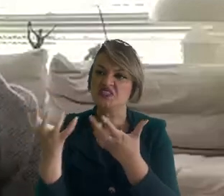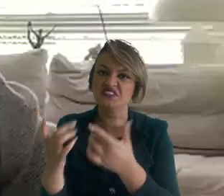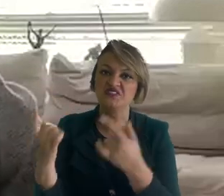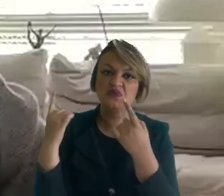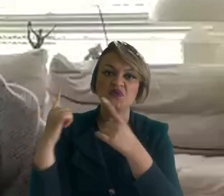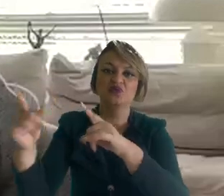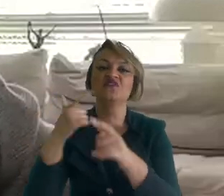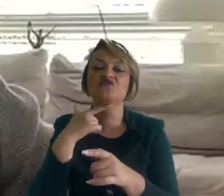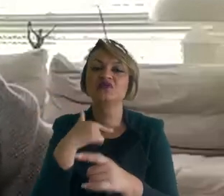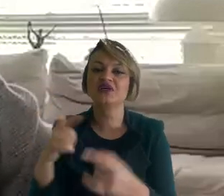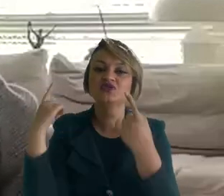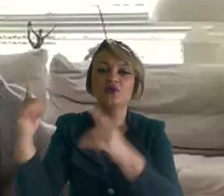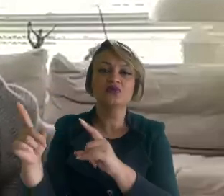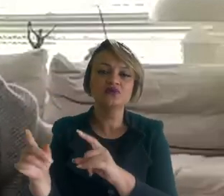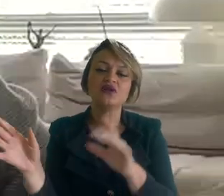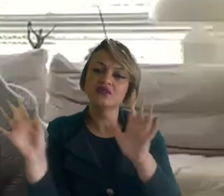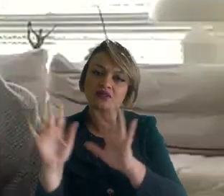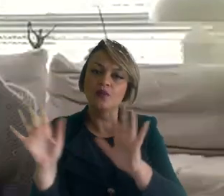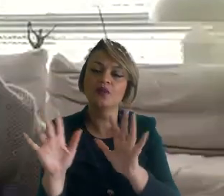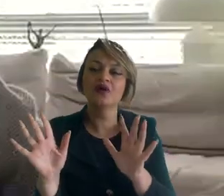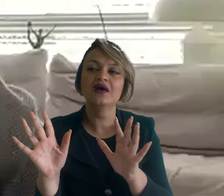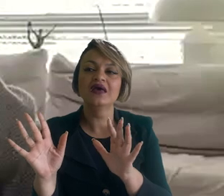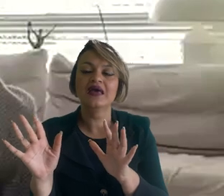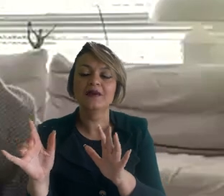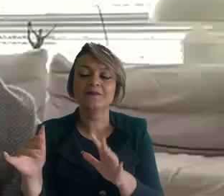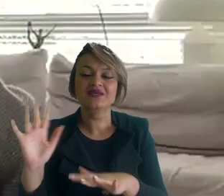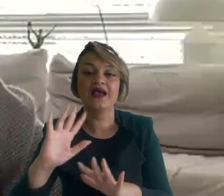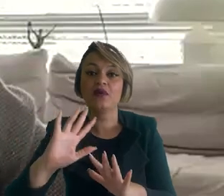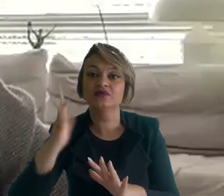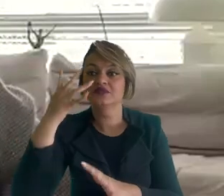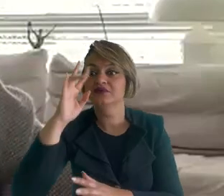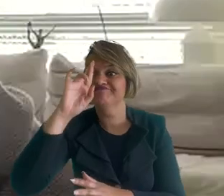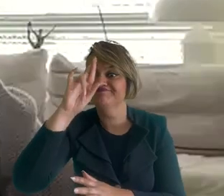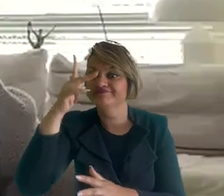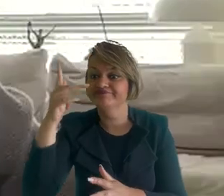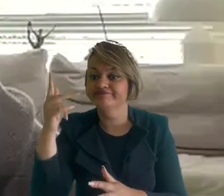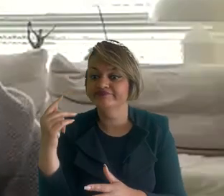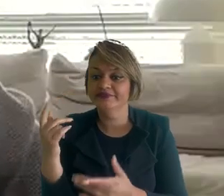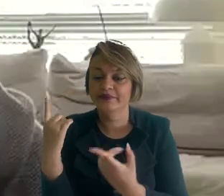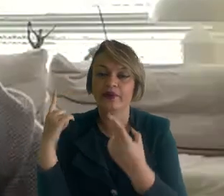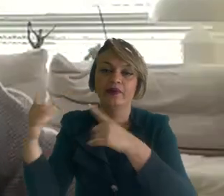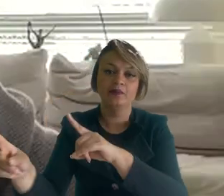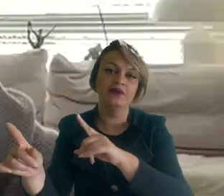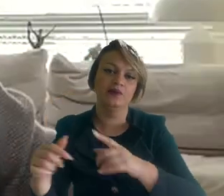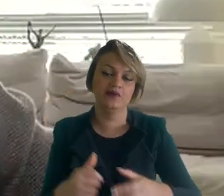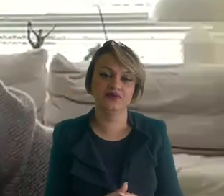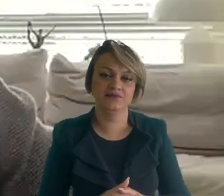teve vontade de mas porque se colocou numa posição tal